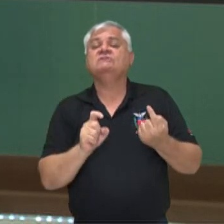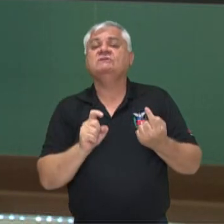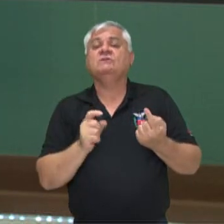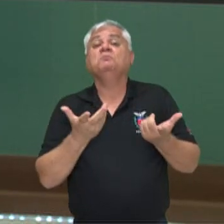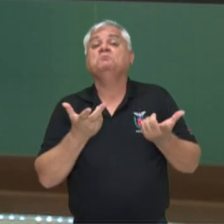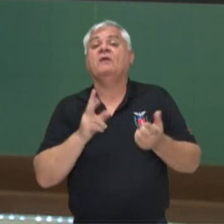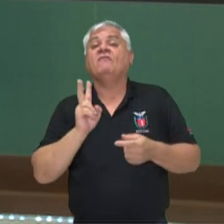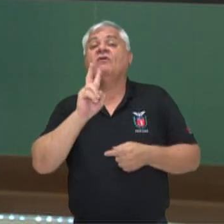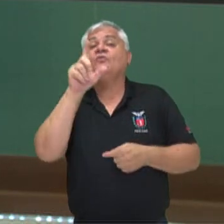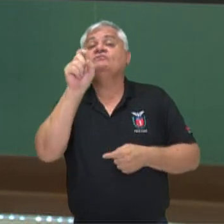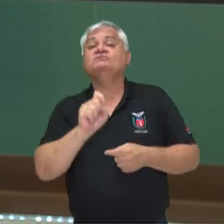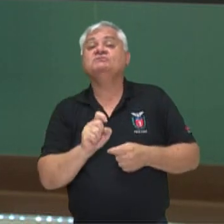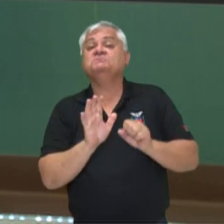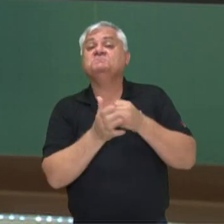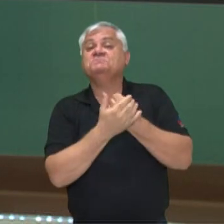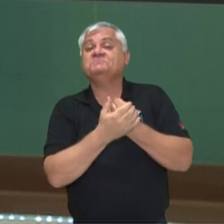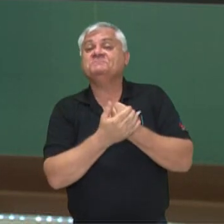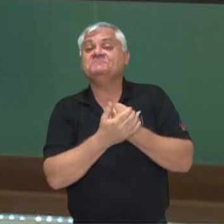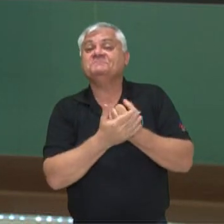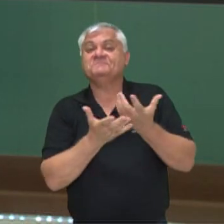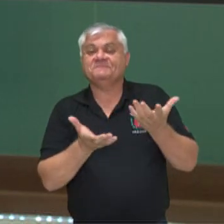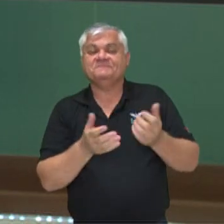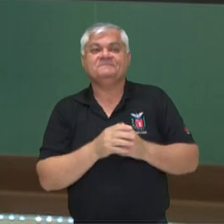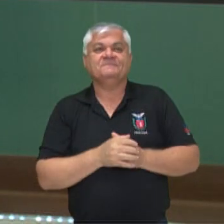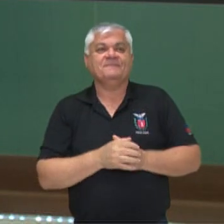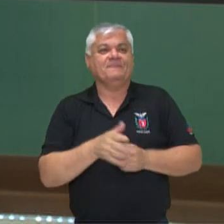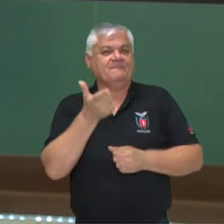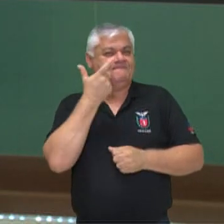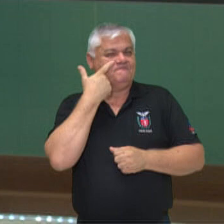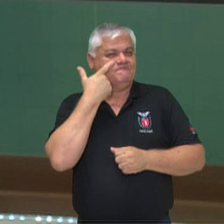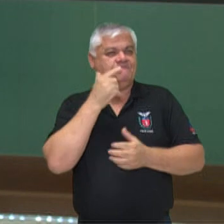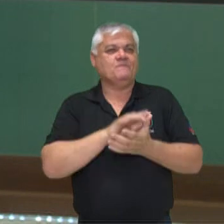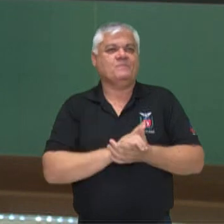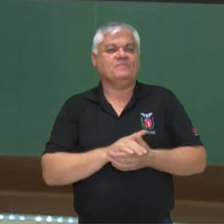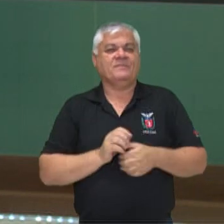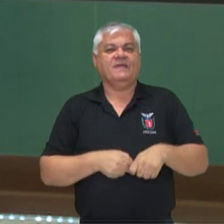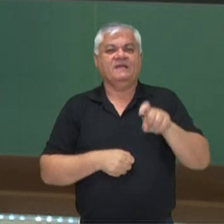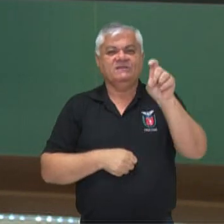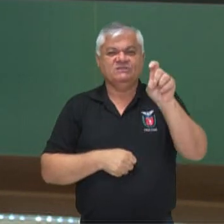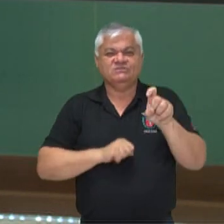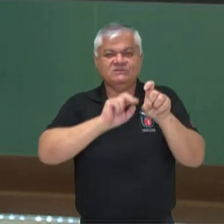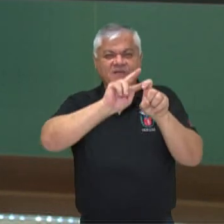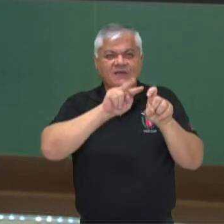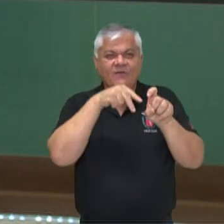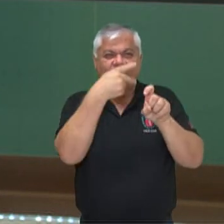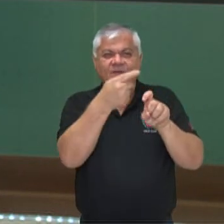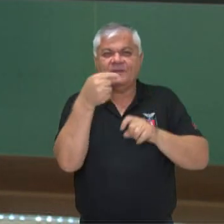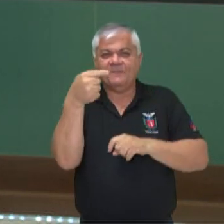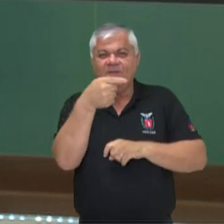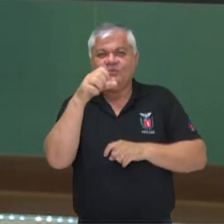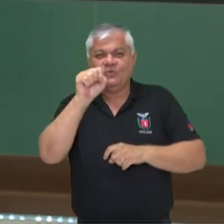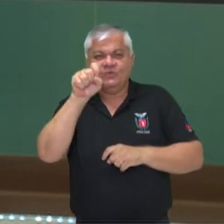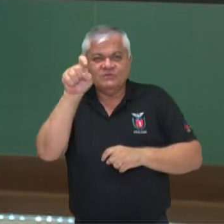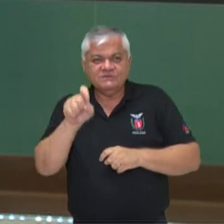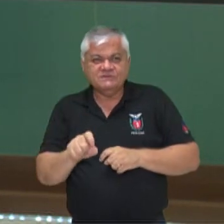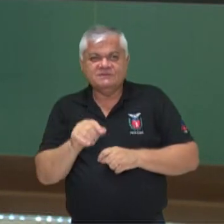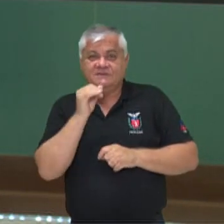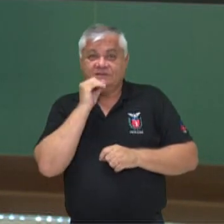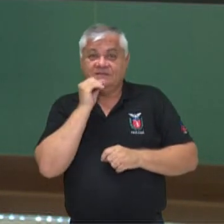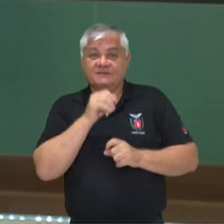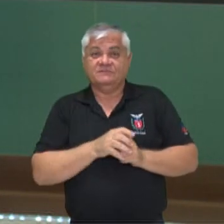as medidas dos lados ali que eu preciso, tá bom? Então, vamos resolver, ó. Como que nós vamos resolver? Tem dois